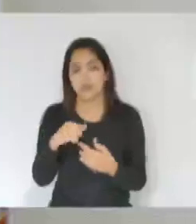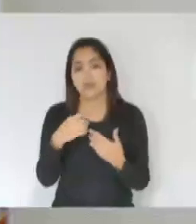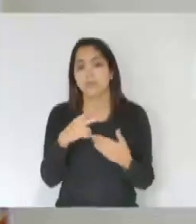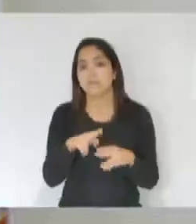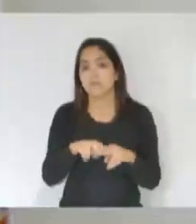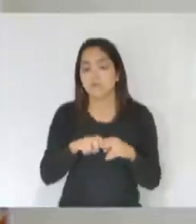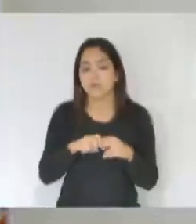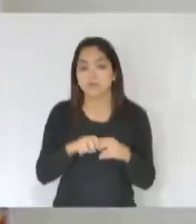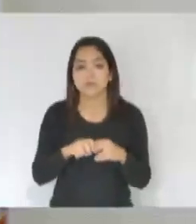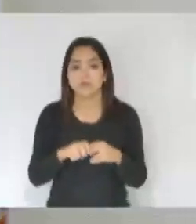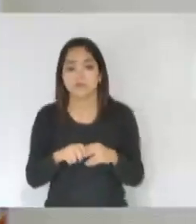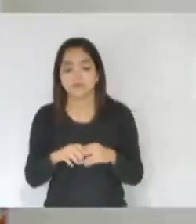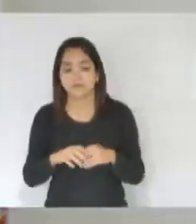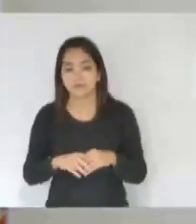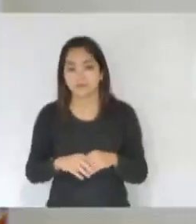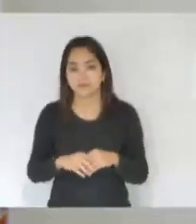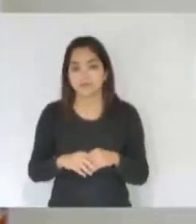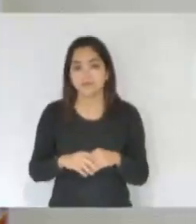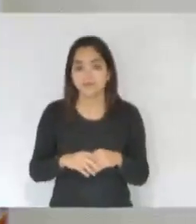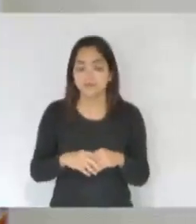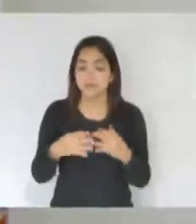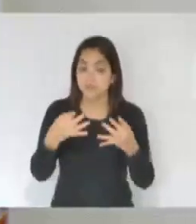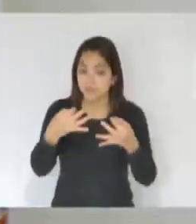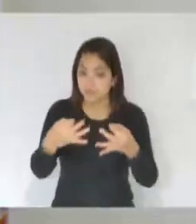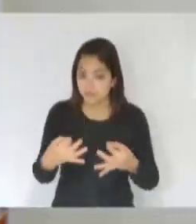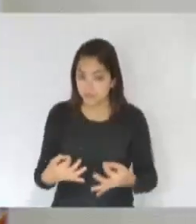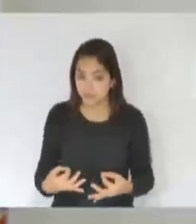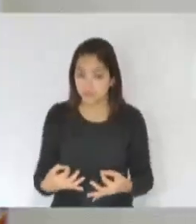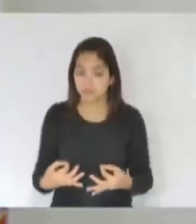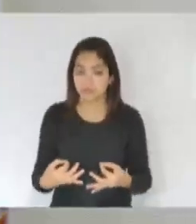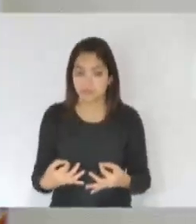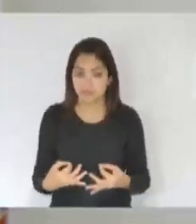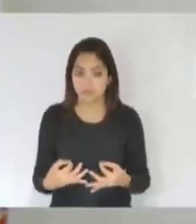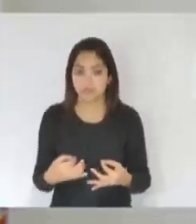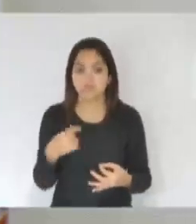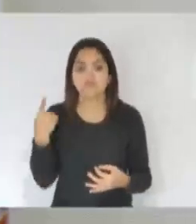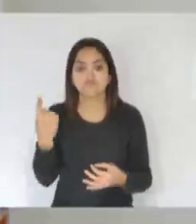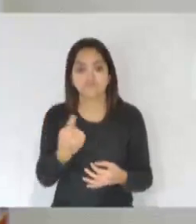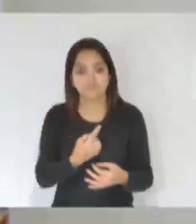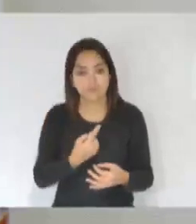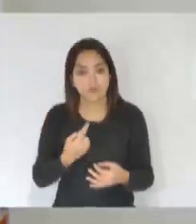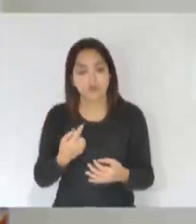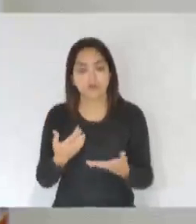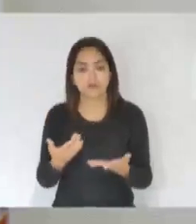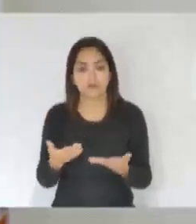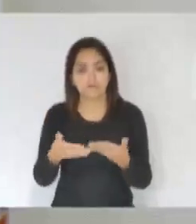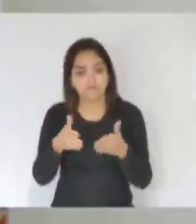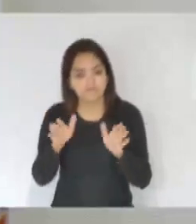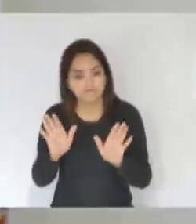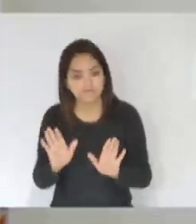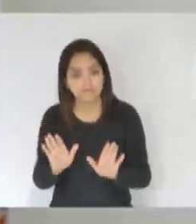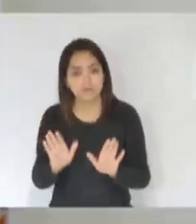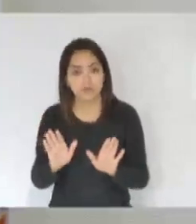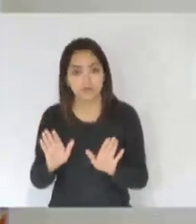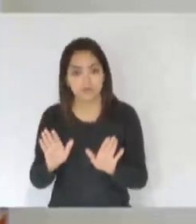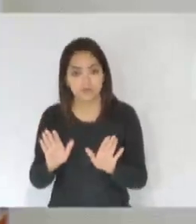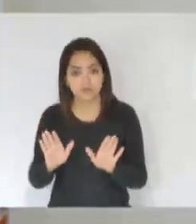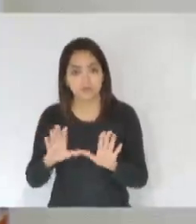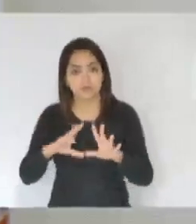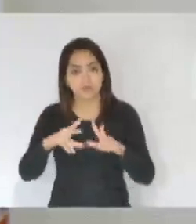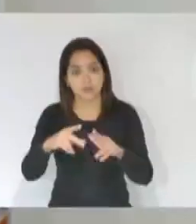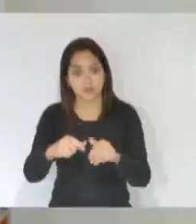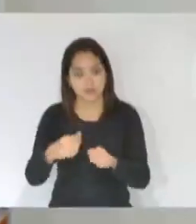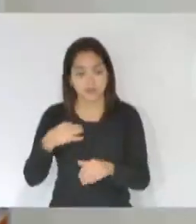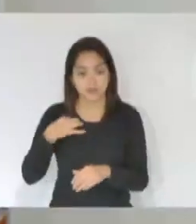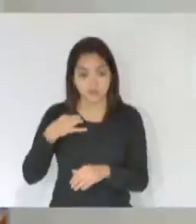presidente, que nada mais justo e correto de nós abrirmos esse espaço para que os voluntários